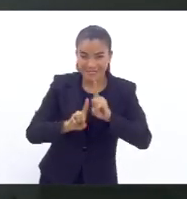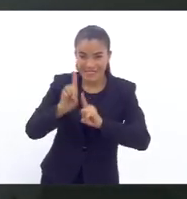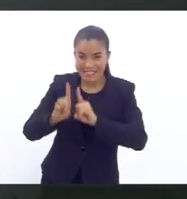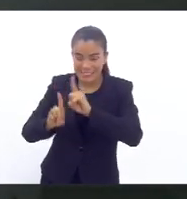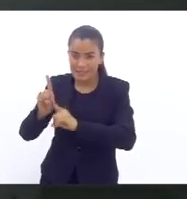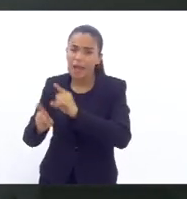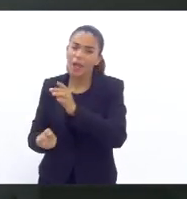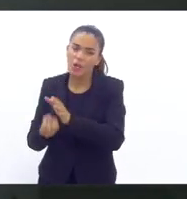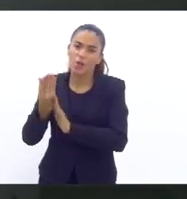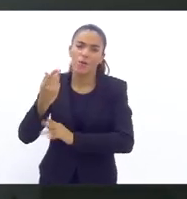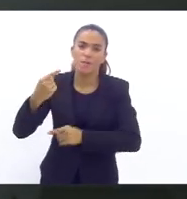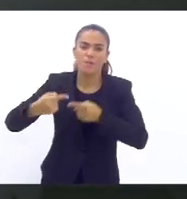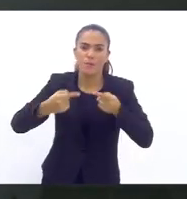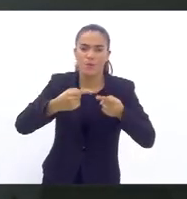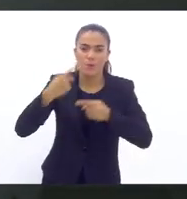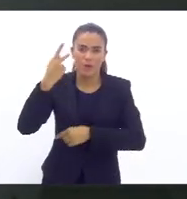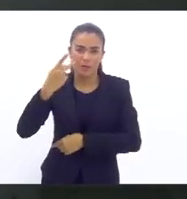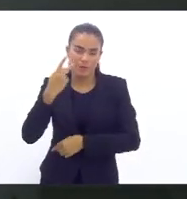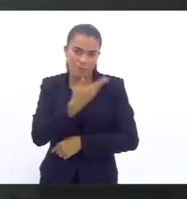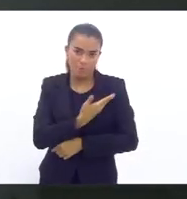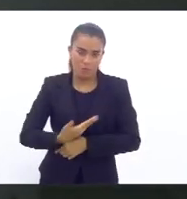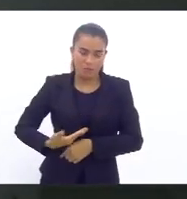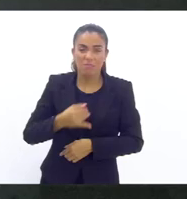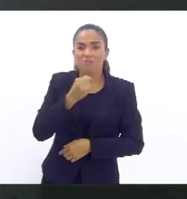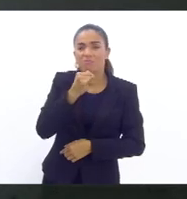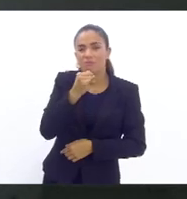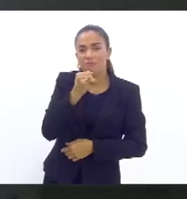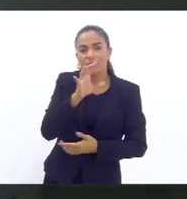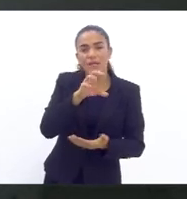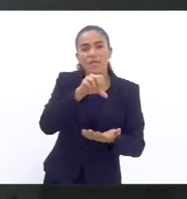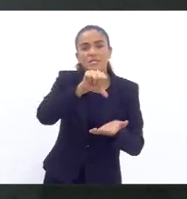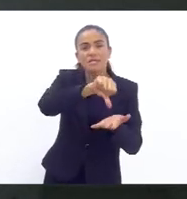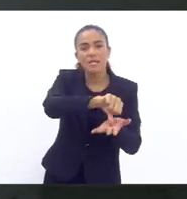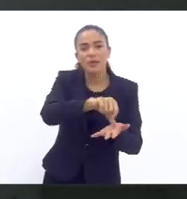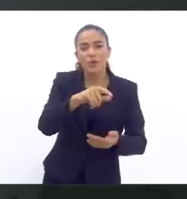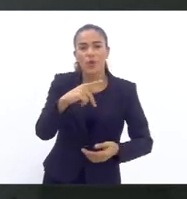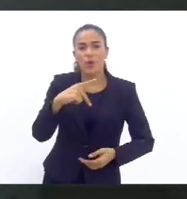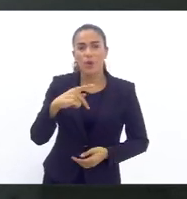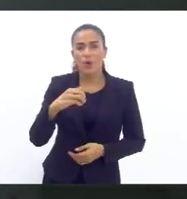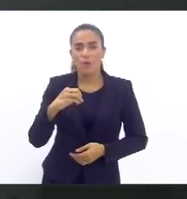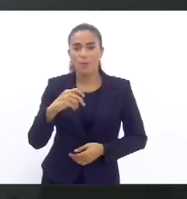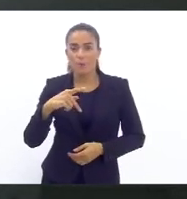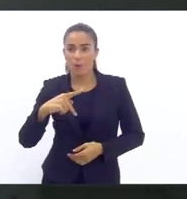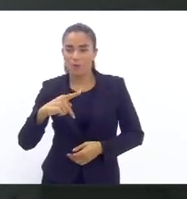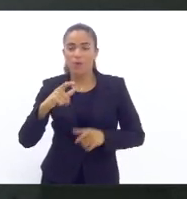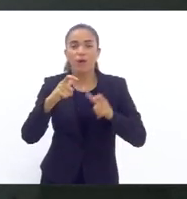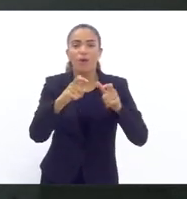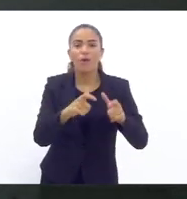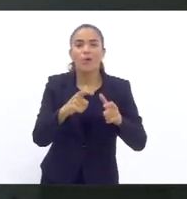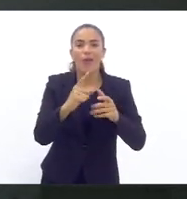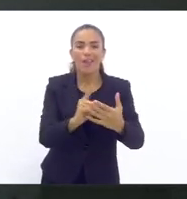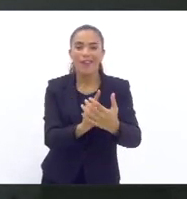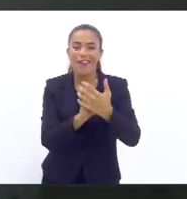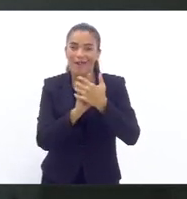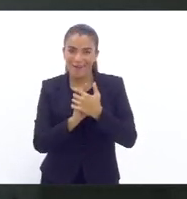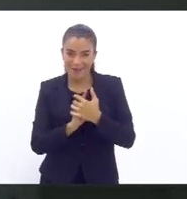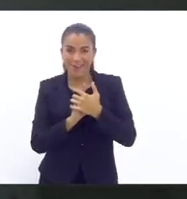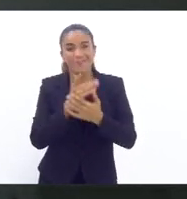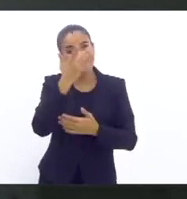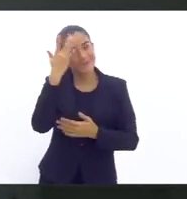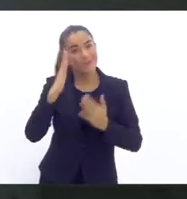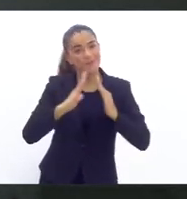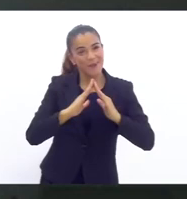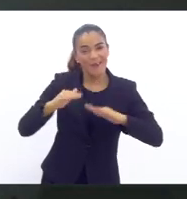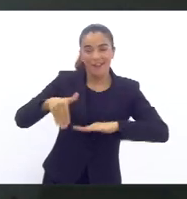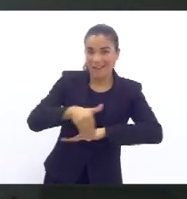políticas públicas uma dessas políticas públicas por exemplo são centros Pops que é os lugares onde acolhem a galera que tá na rua